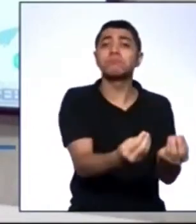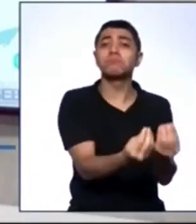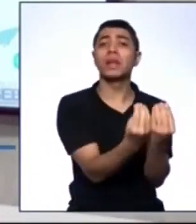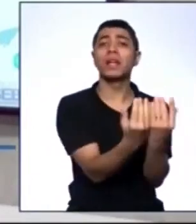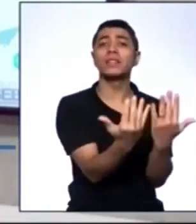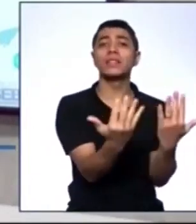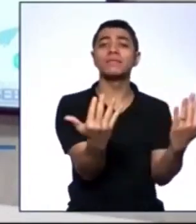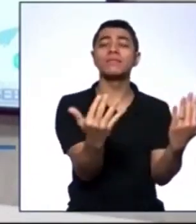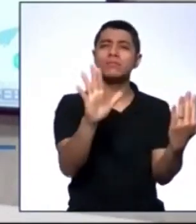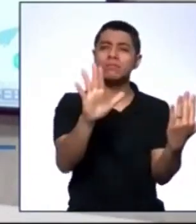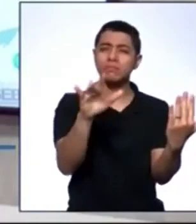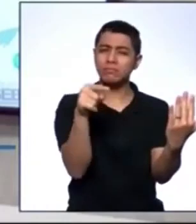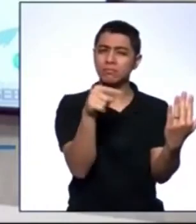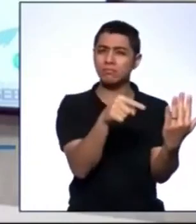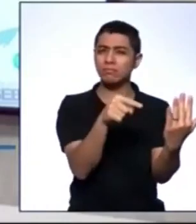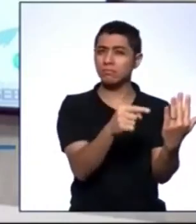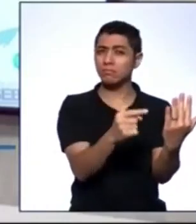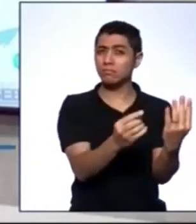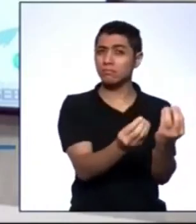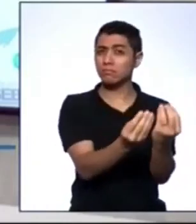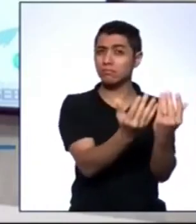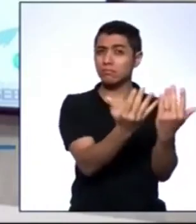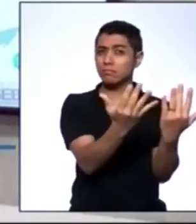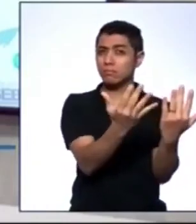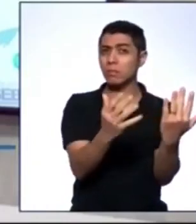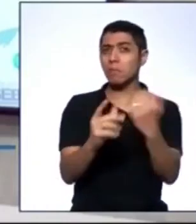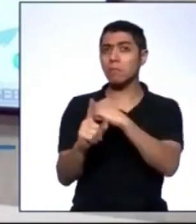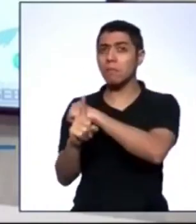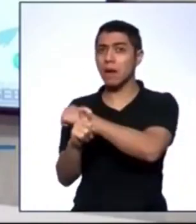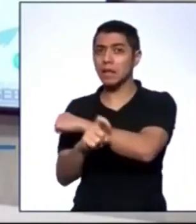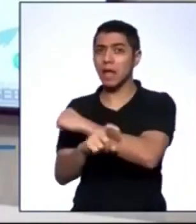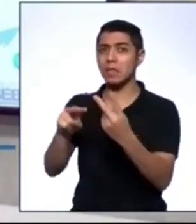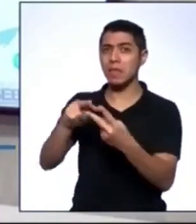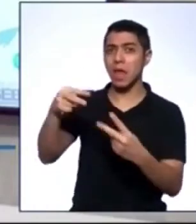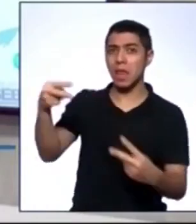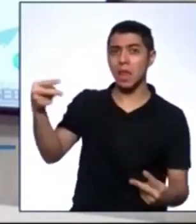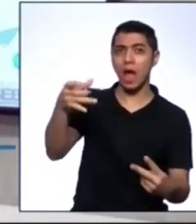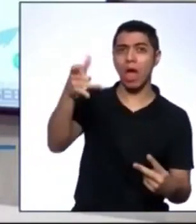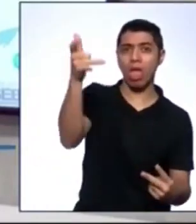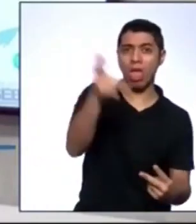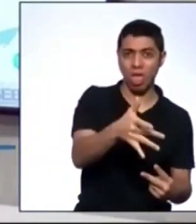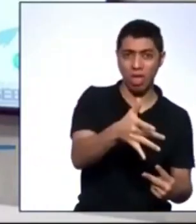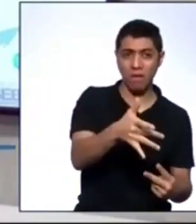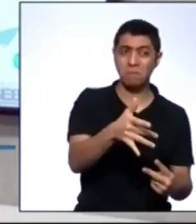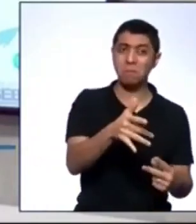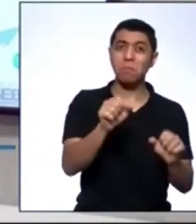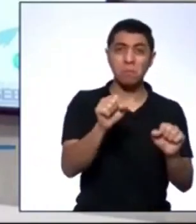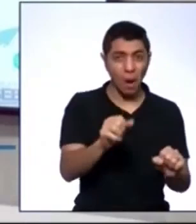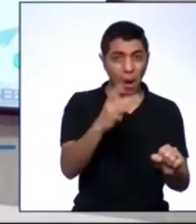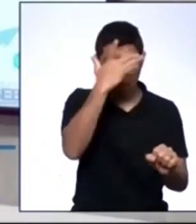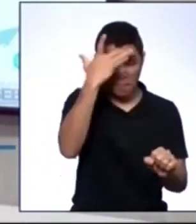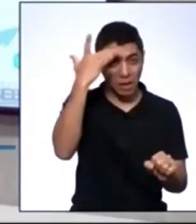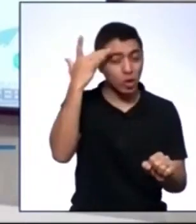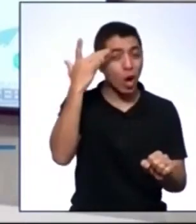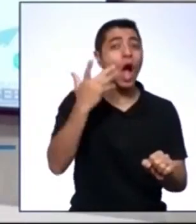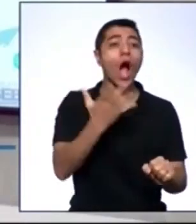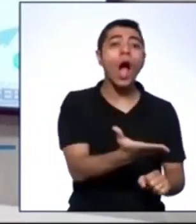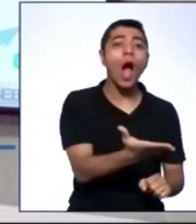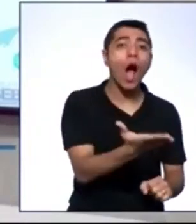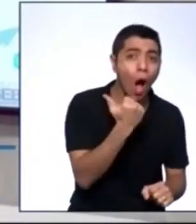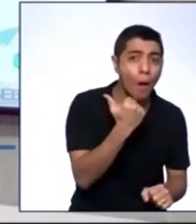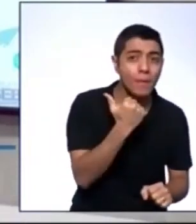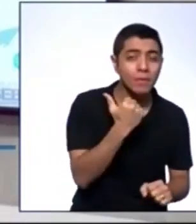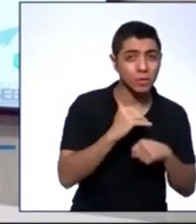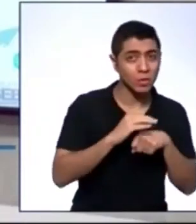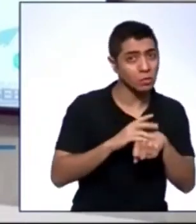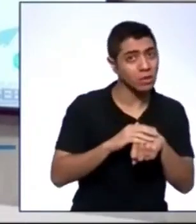mate o ser humano? Qual é a resposta para essa pergunta? E o grau de segurança que os organismos transgênicos têm para